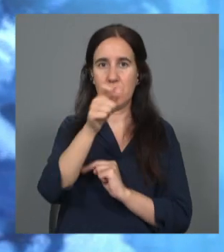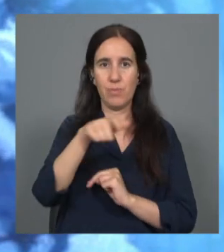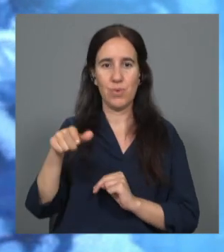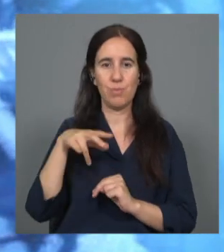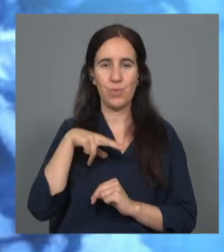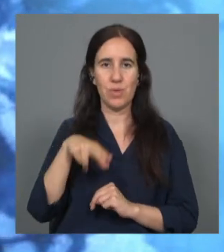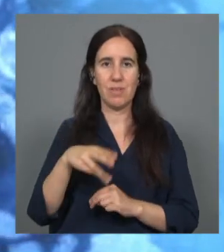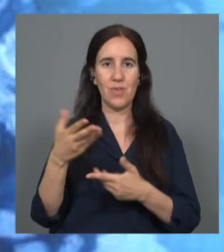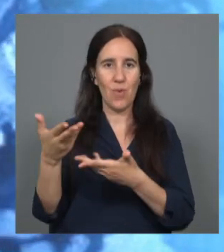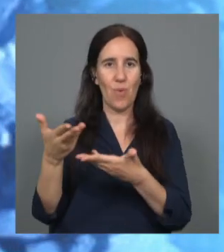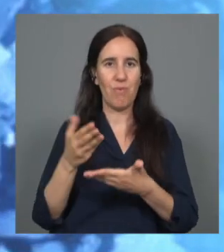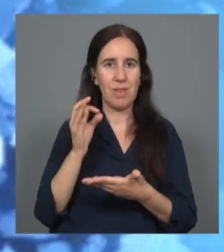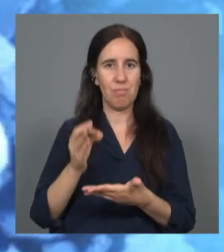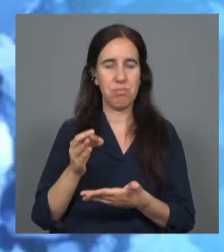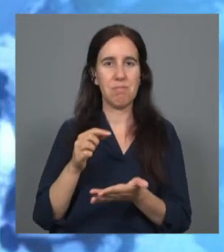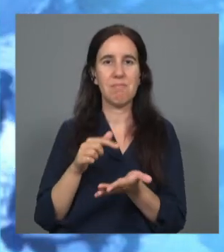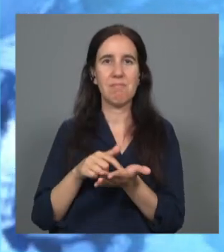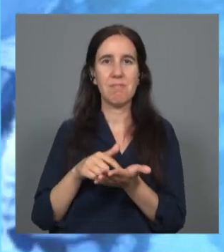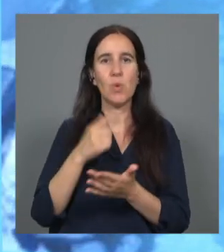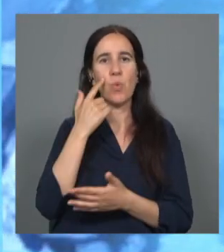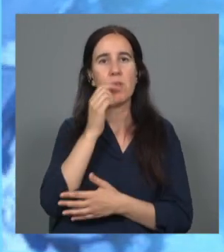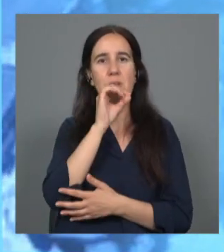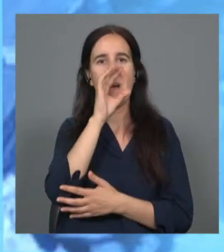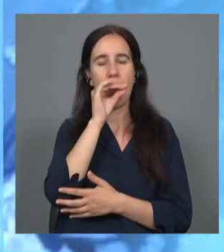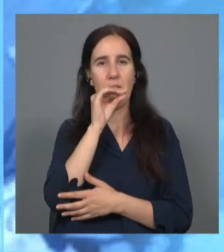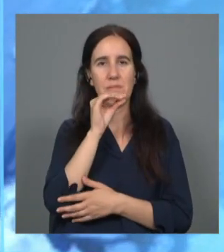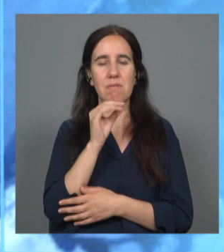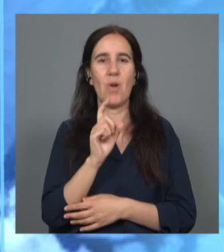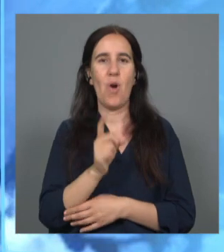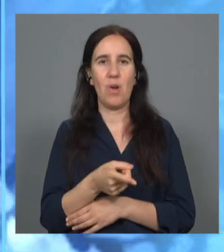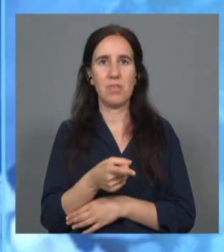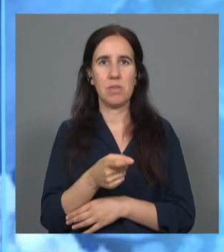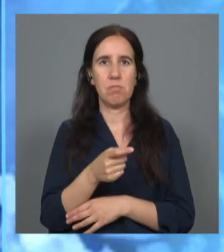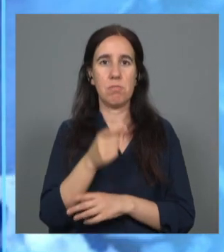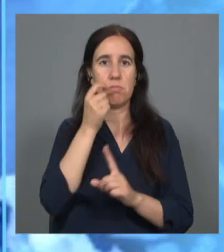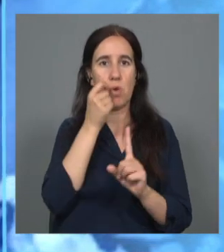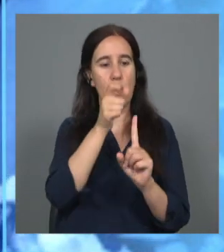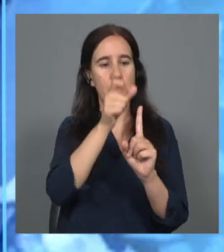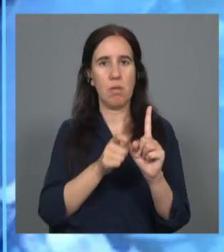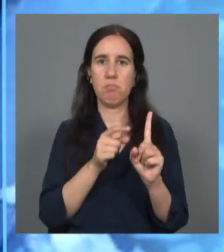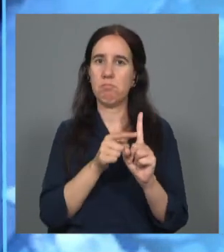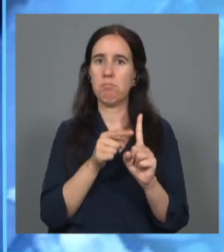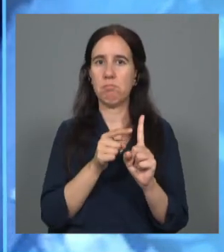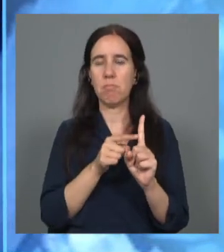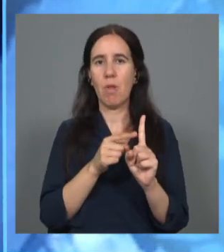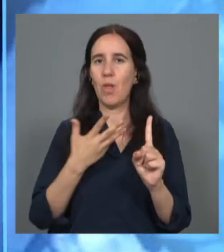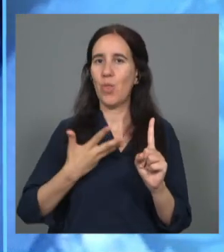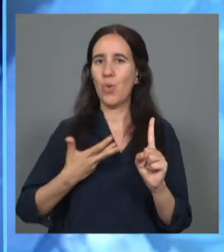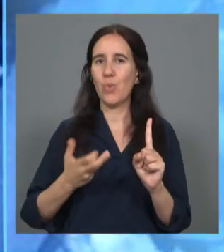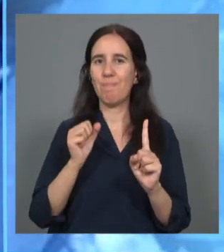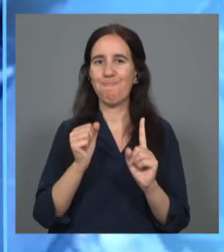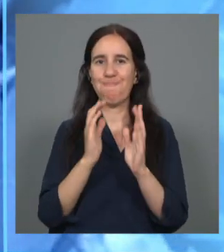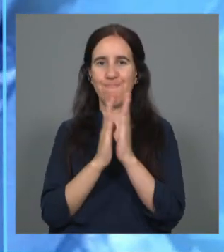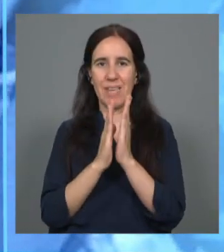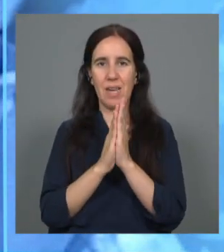um convite muito concreto a conhecer a dimensão deste homem, deste doutor da Igreja,